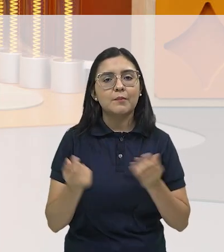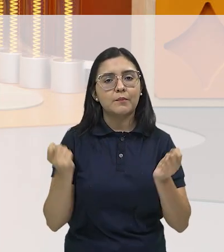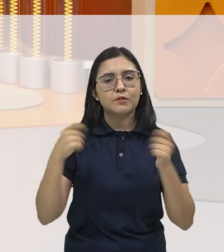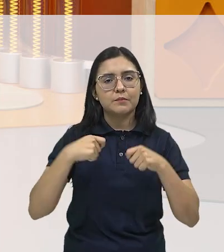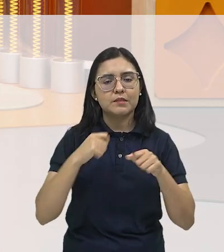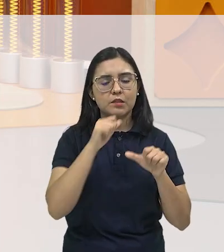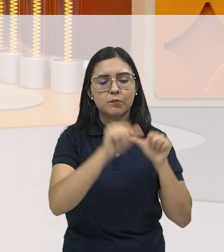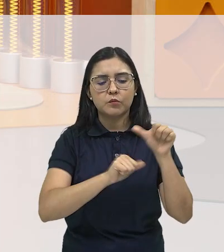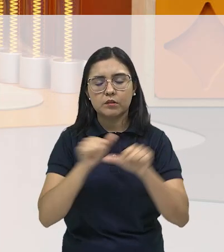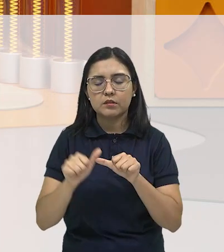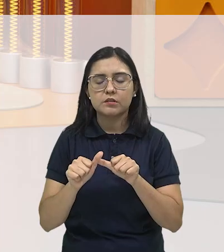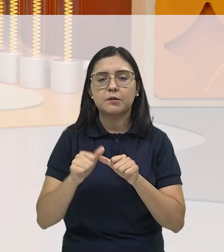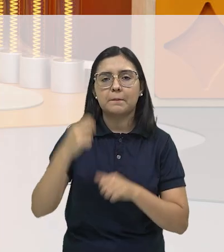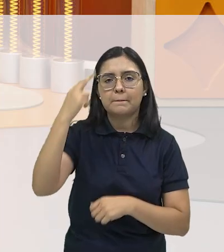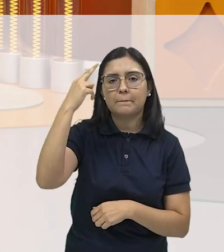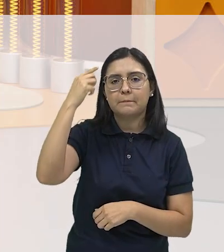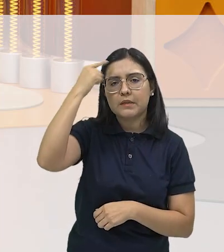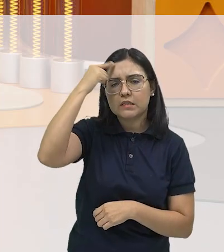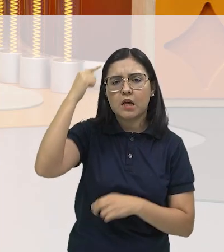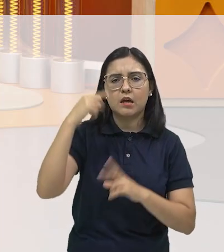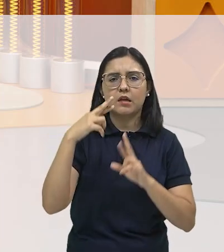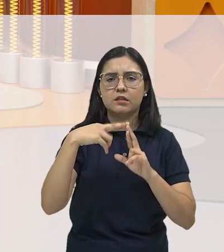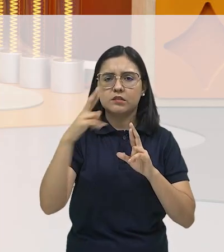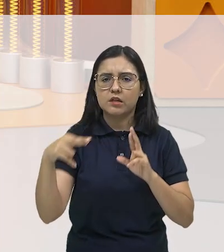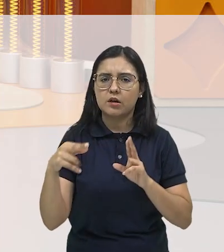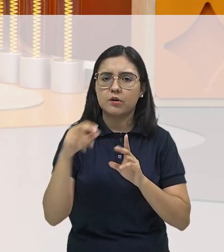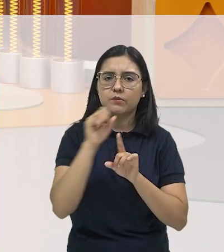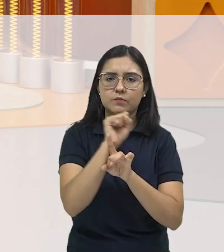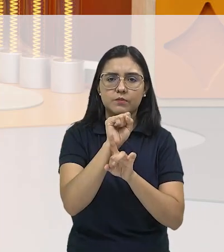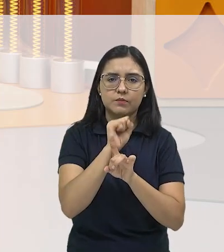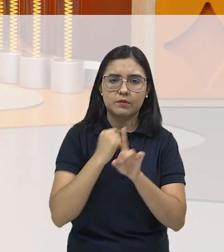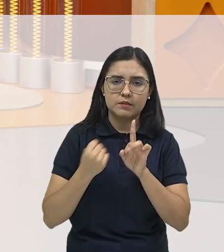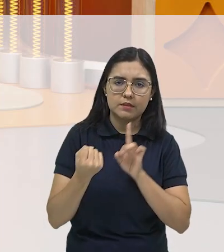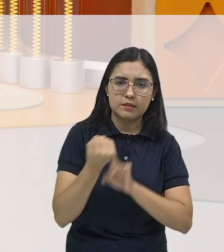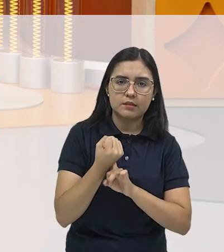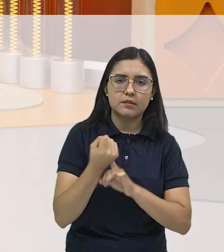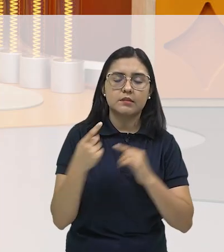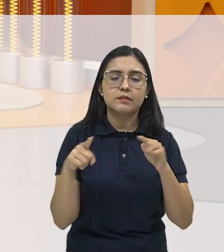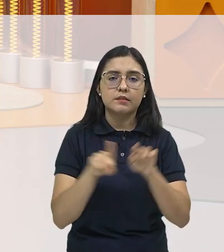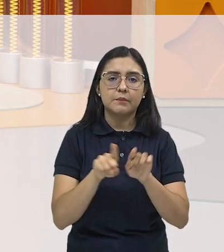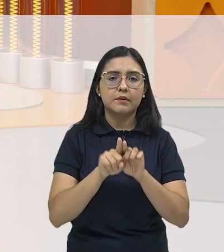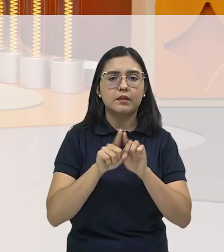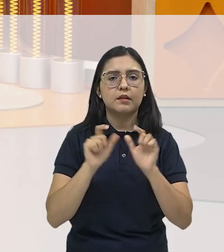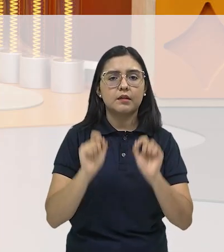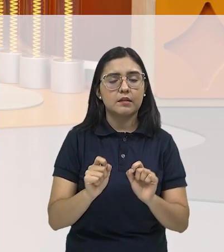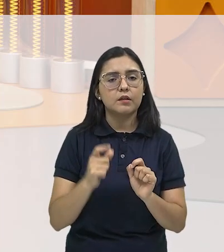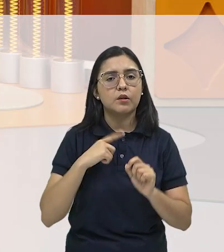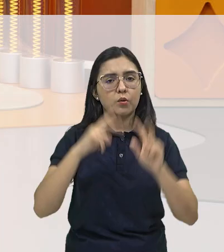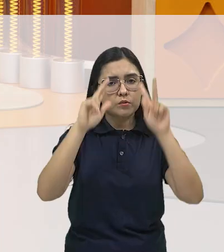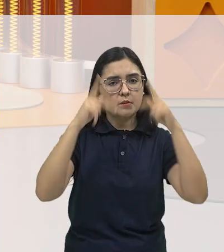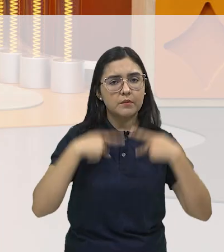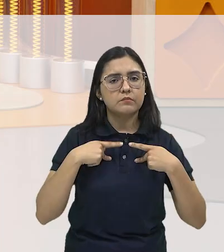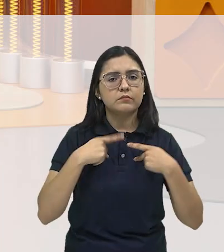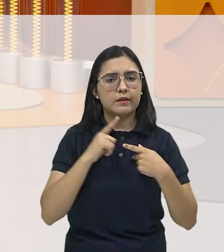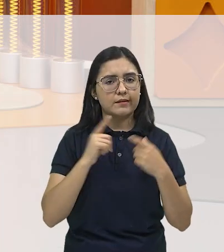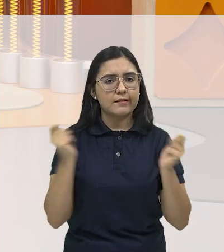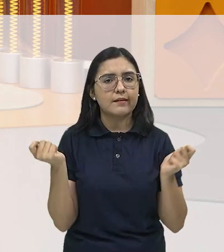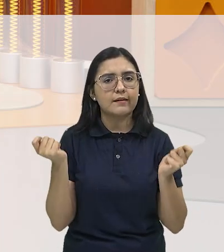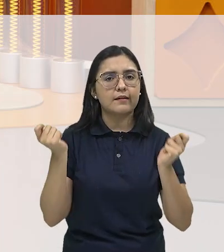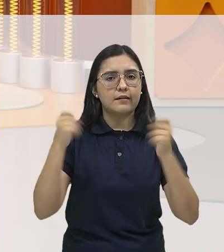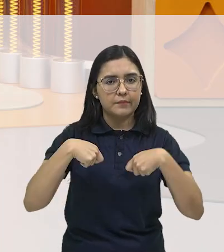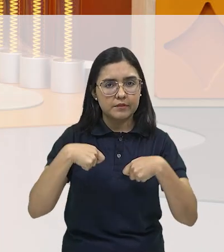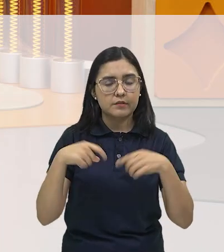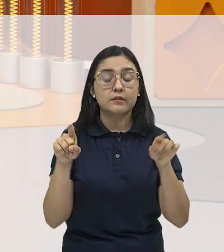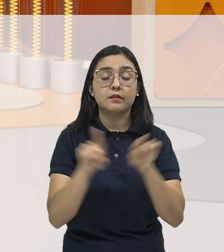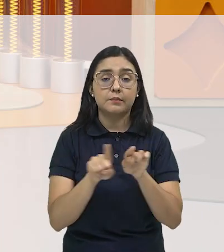na forma de se pensar religião, de se pensar sociedade, de se pensar as capacidades do homem e também, claro, que